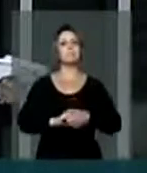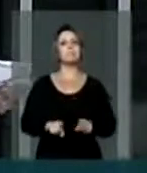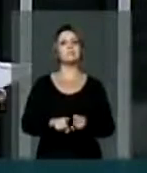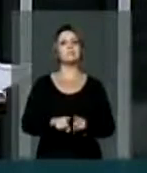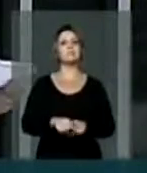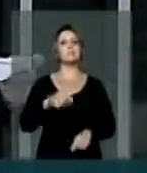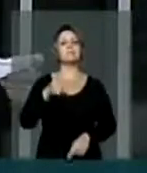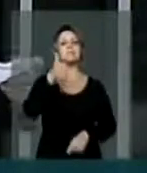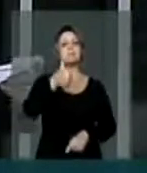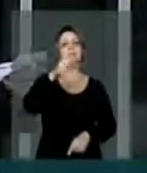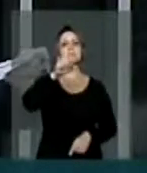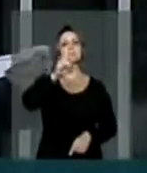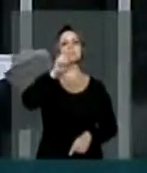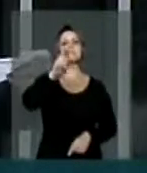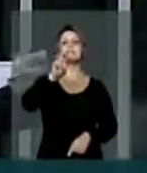nossos